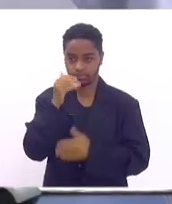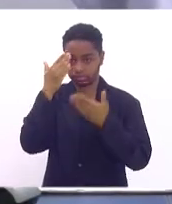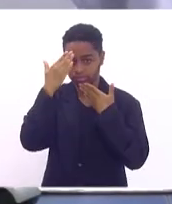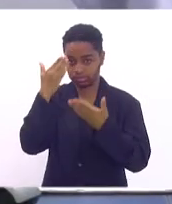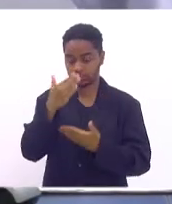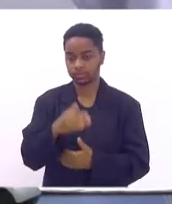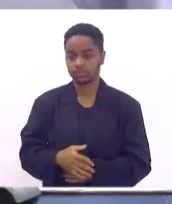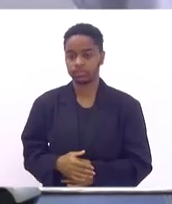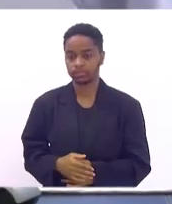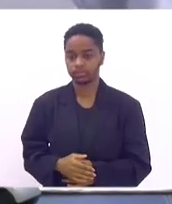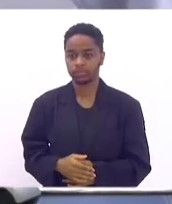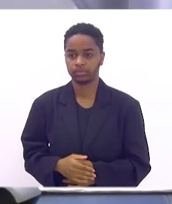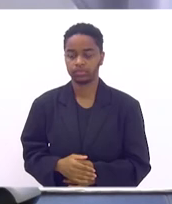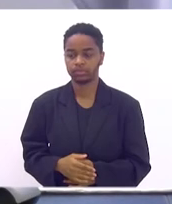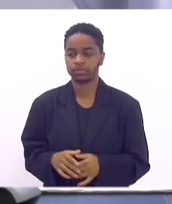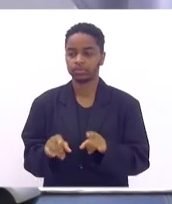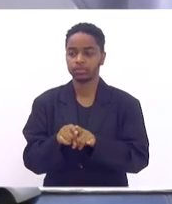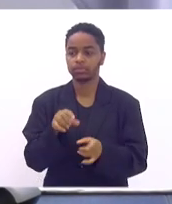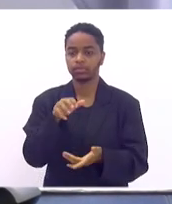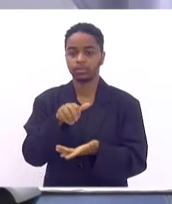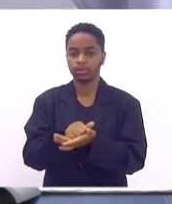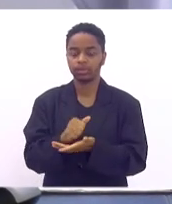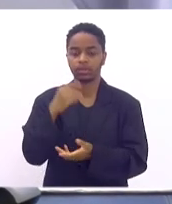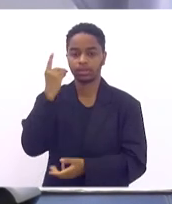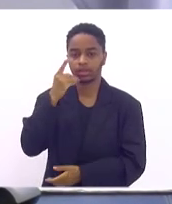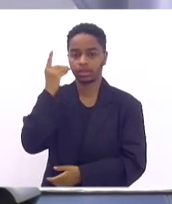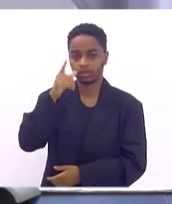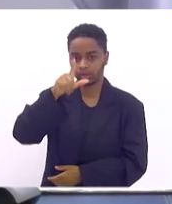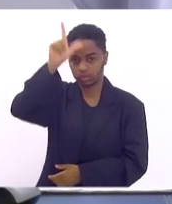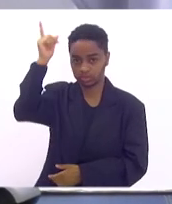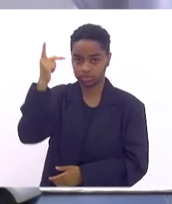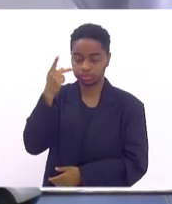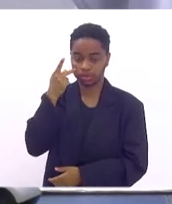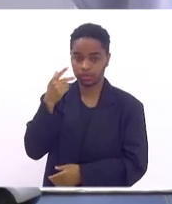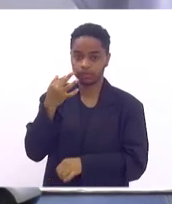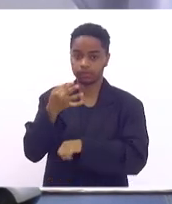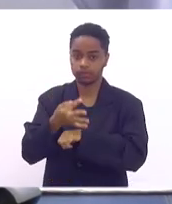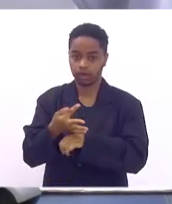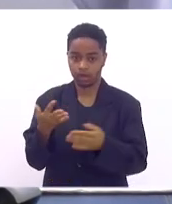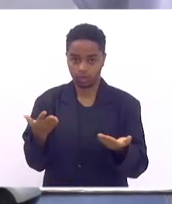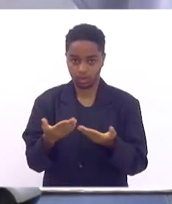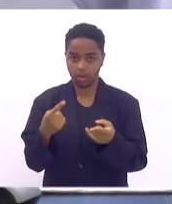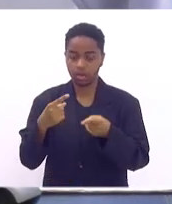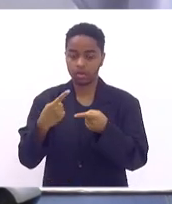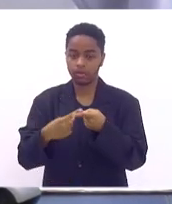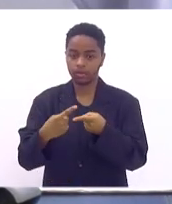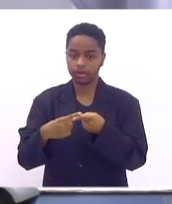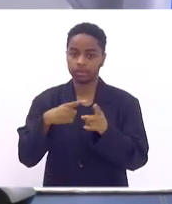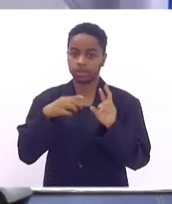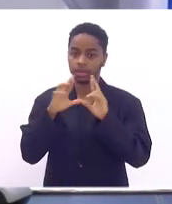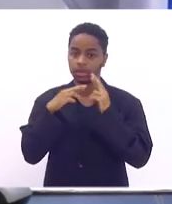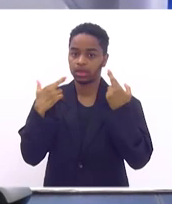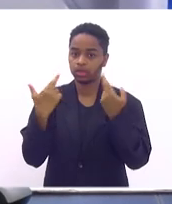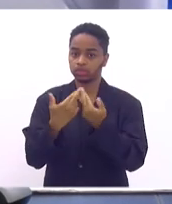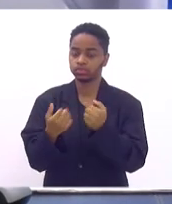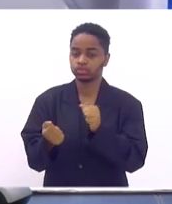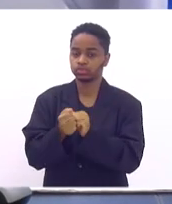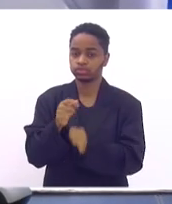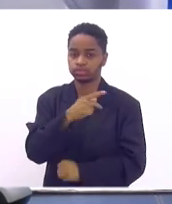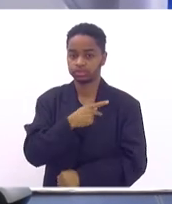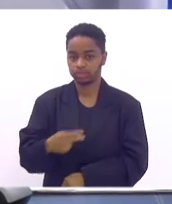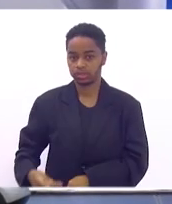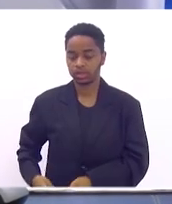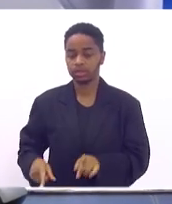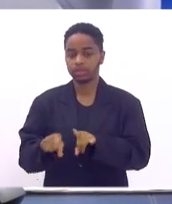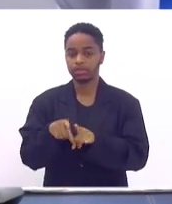Júlia. Registrar aqui que o deputado Luiz Paulo não está presente em razão de uma reunião na presidência e a deputada